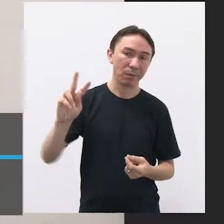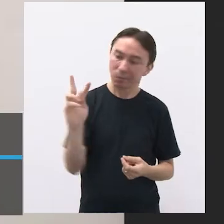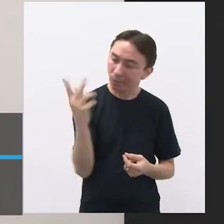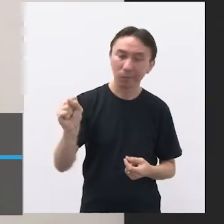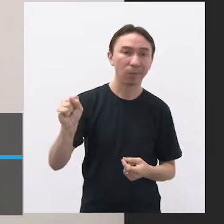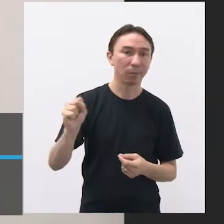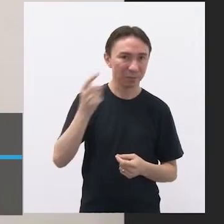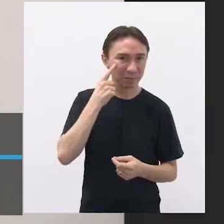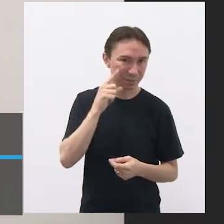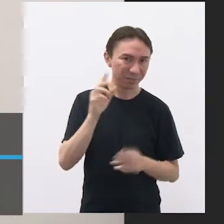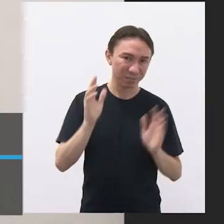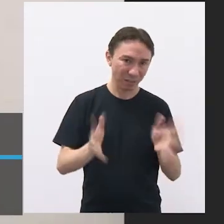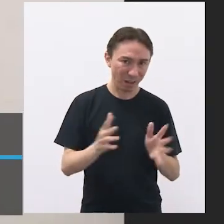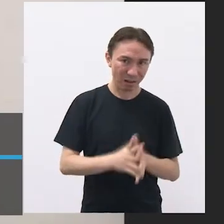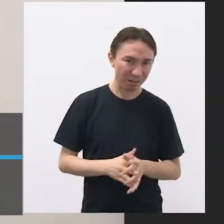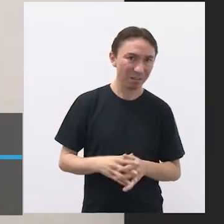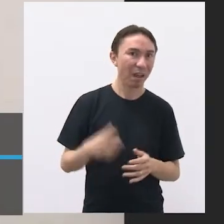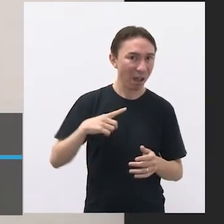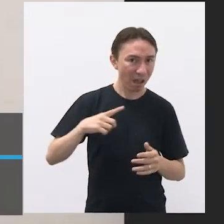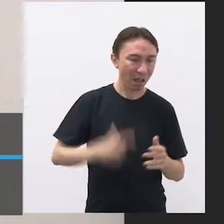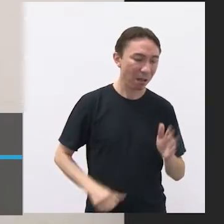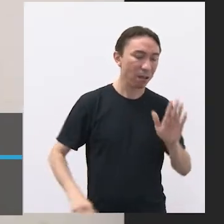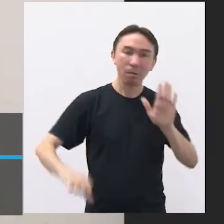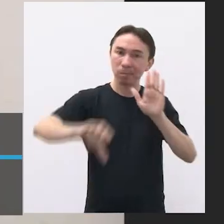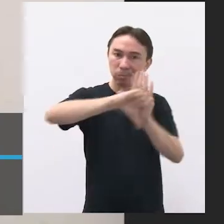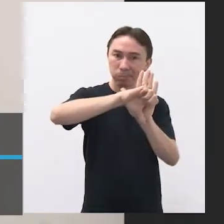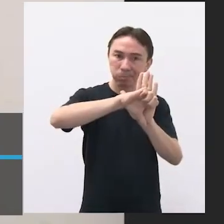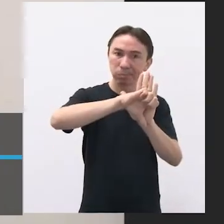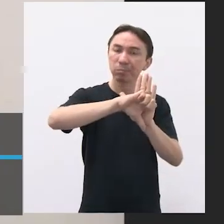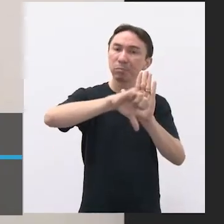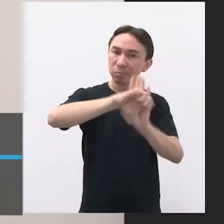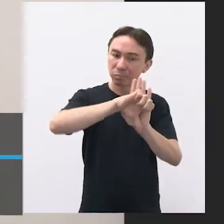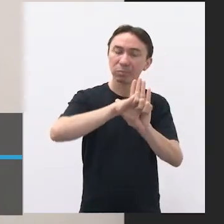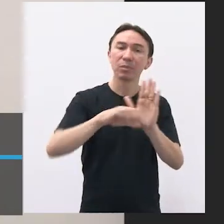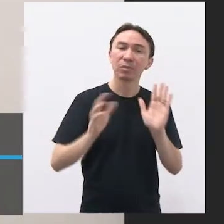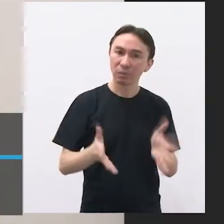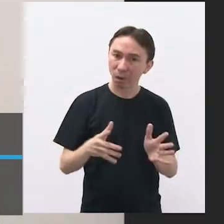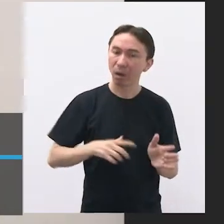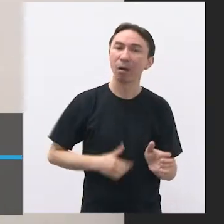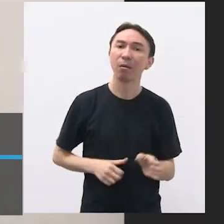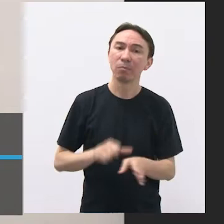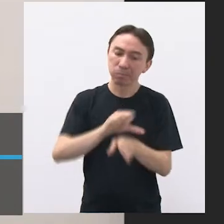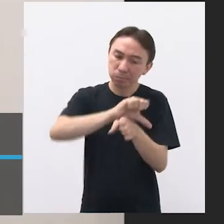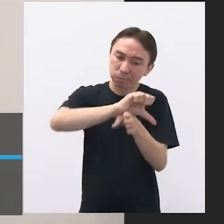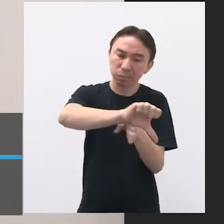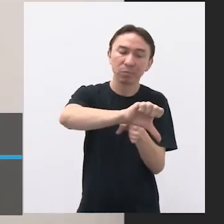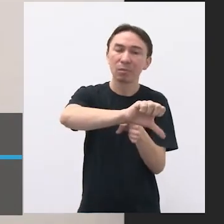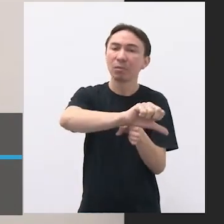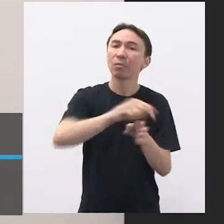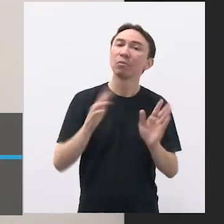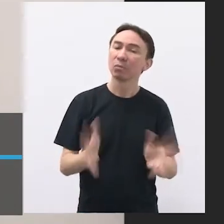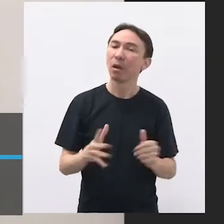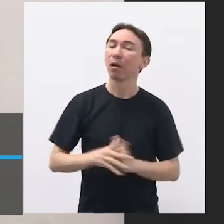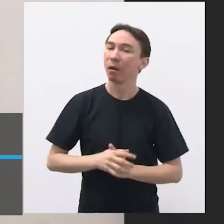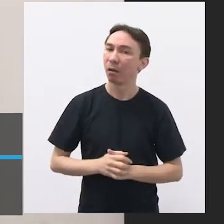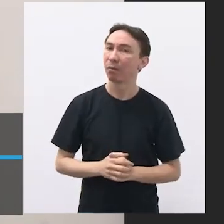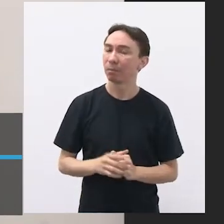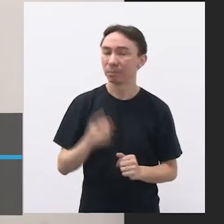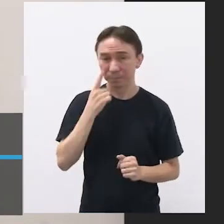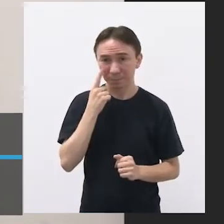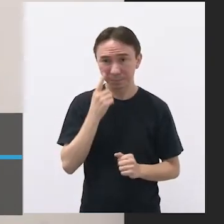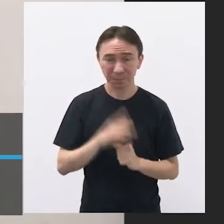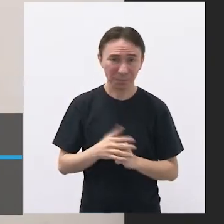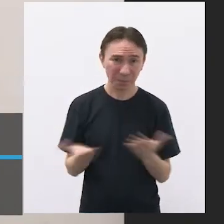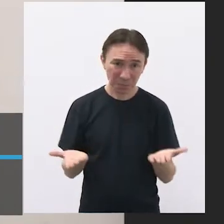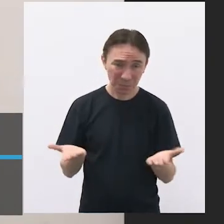importante a gente estar atento para que a nossa prática não reproduza o senso comum. porque no decorrer do dia a dia, às vezes a